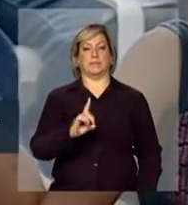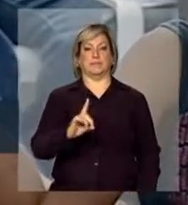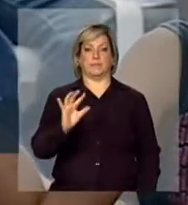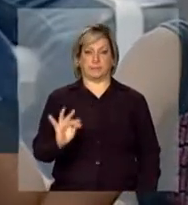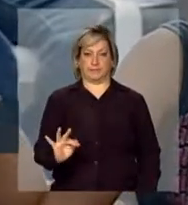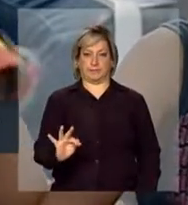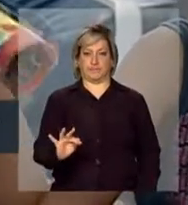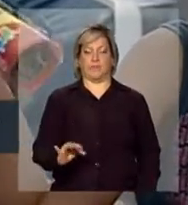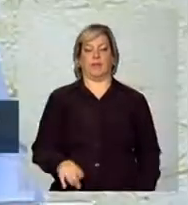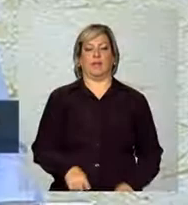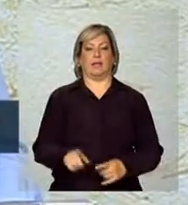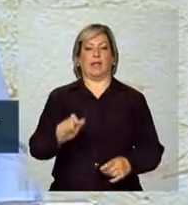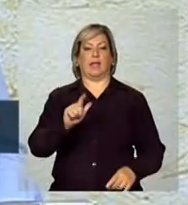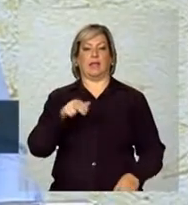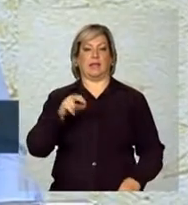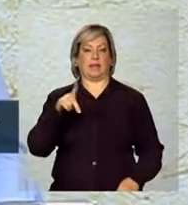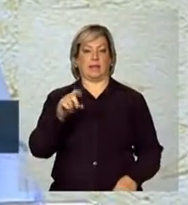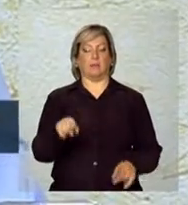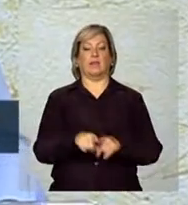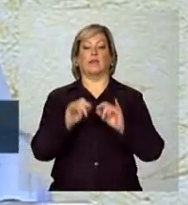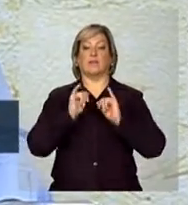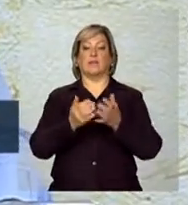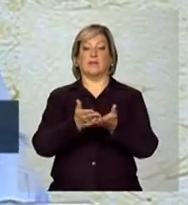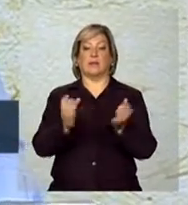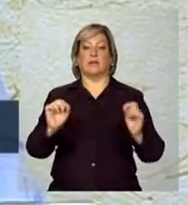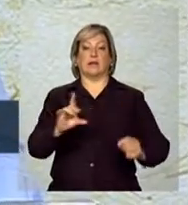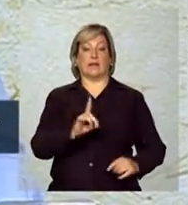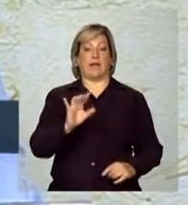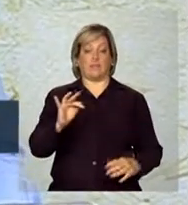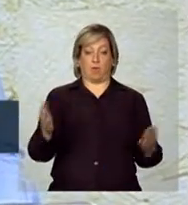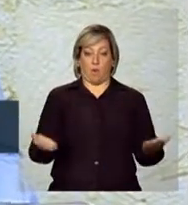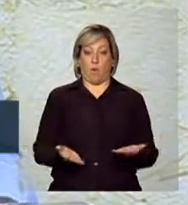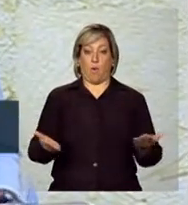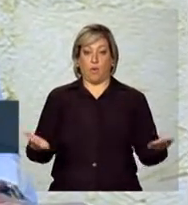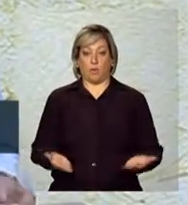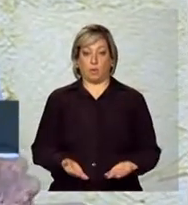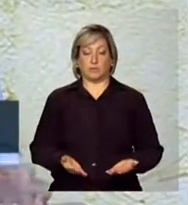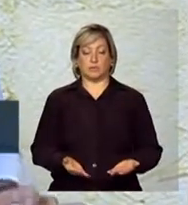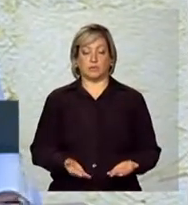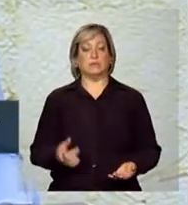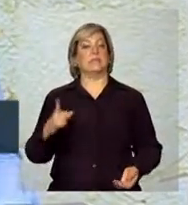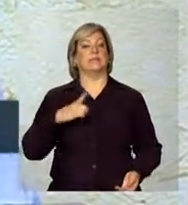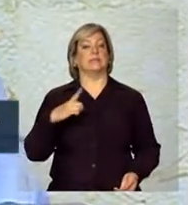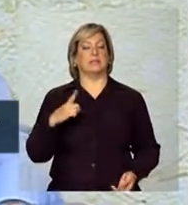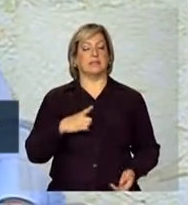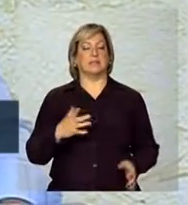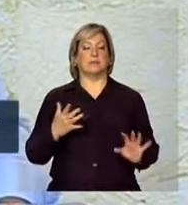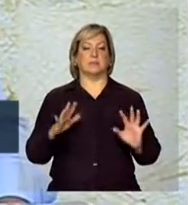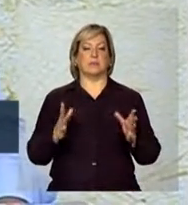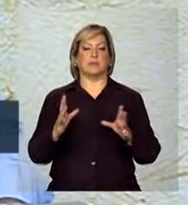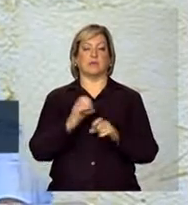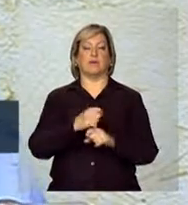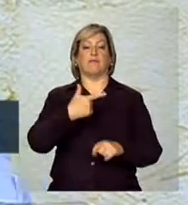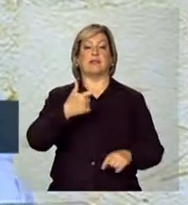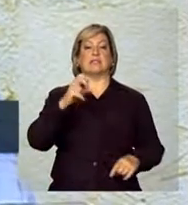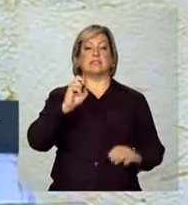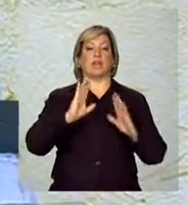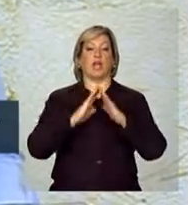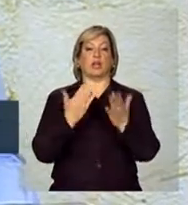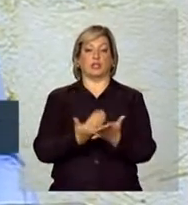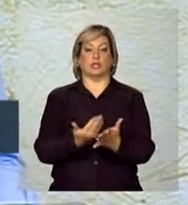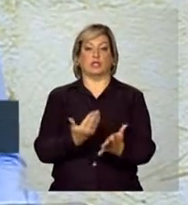do nosso Governador Agnelo Queiroz dizer que o Distrito Federal hoje Ele conta em torno de 25 escolas